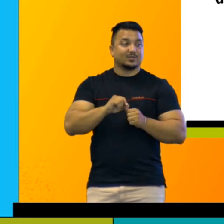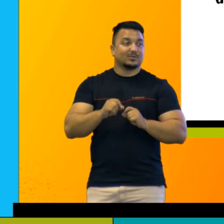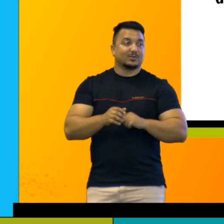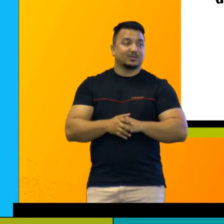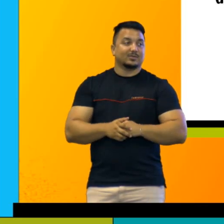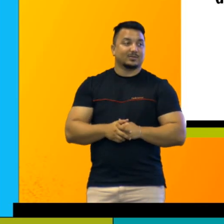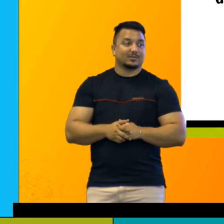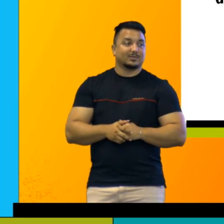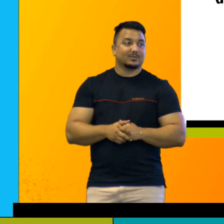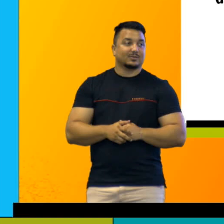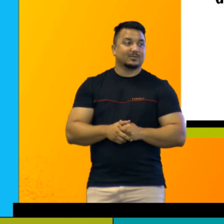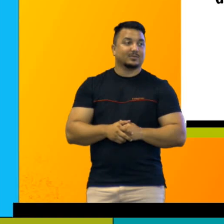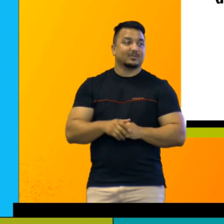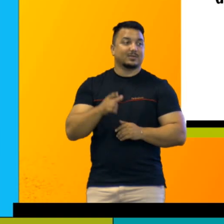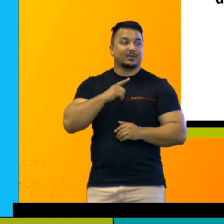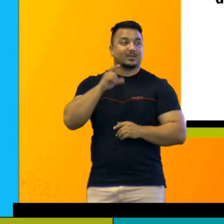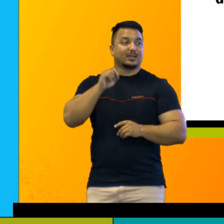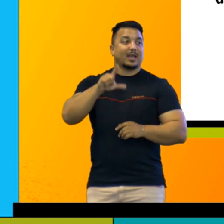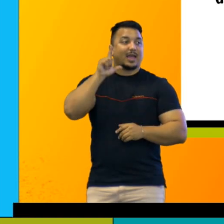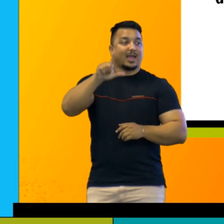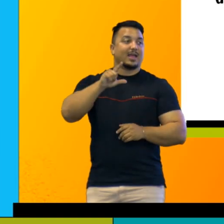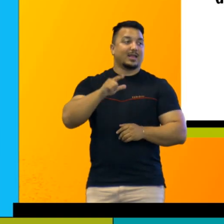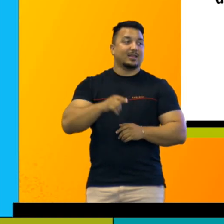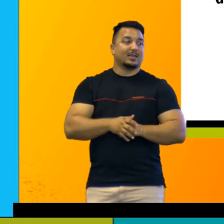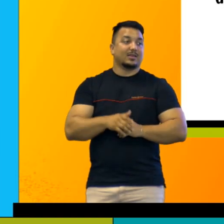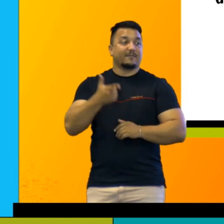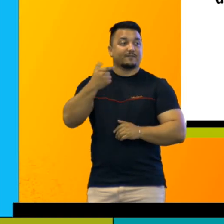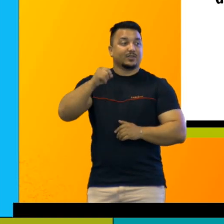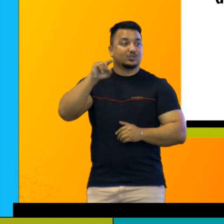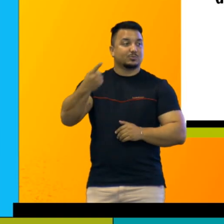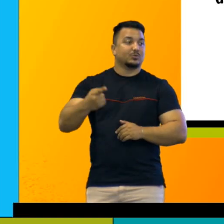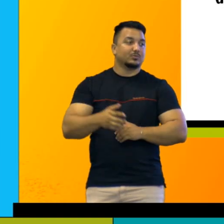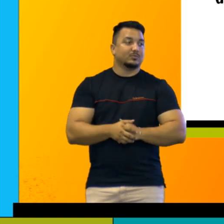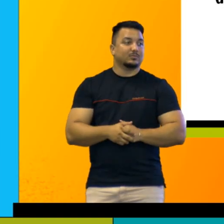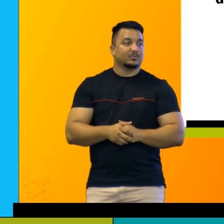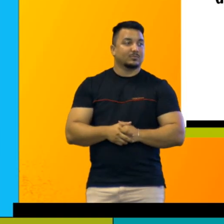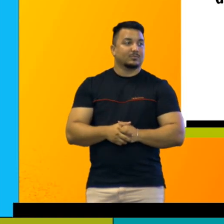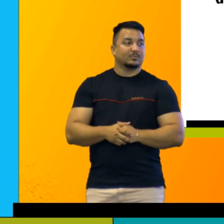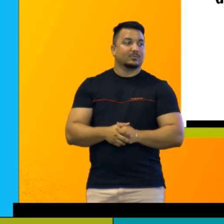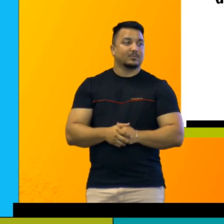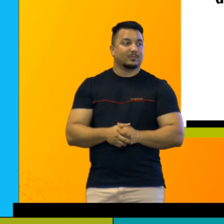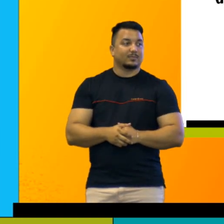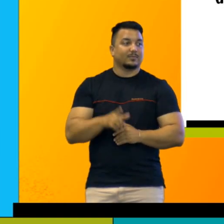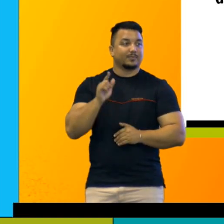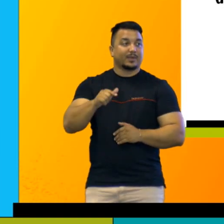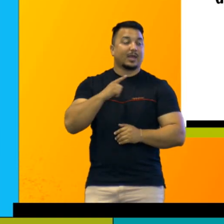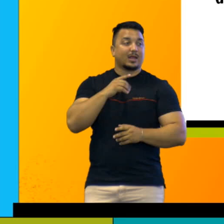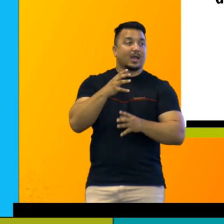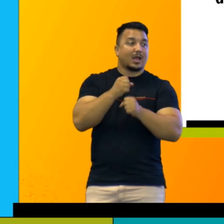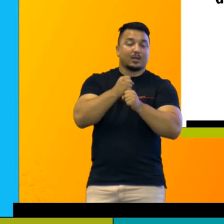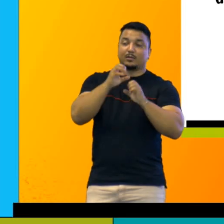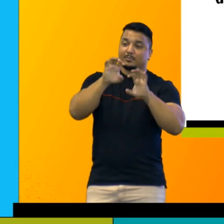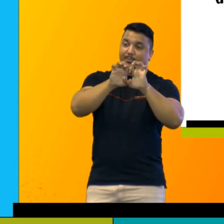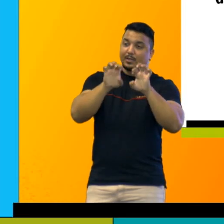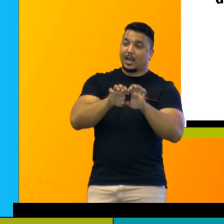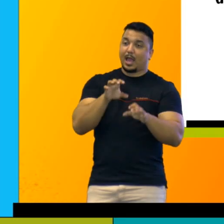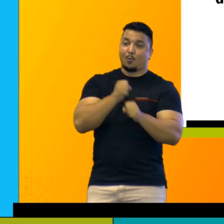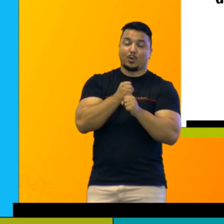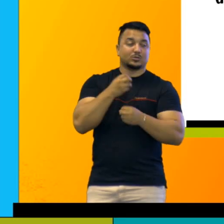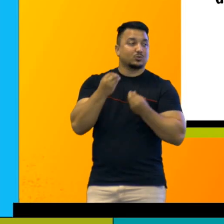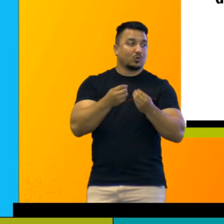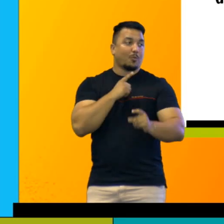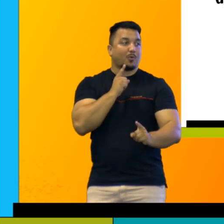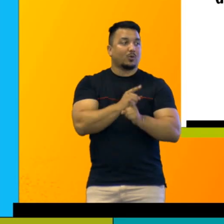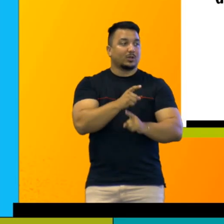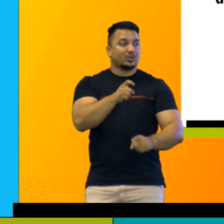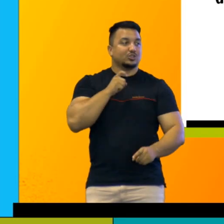a letra B e trocar o L por 20.000. Aí ficava uma equação para você resolver e achar